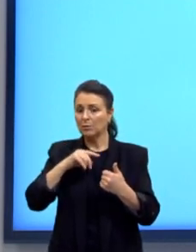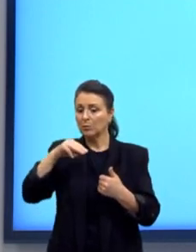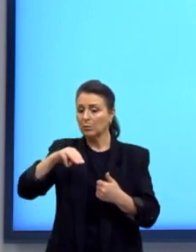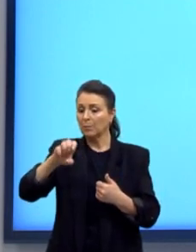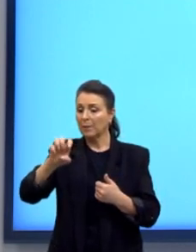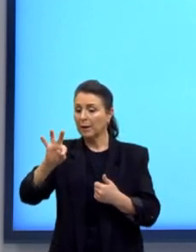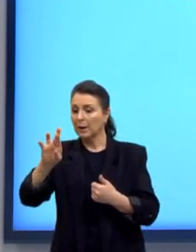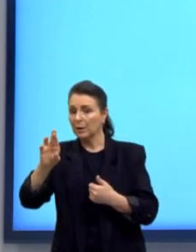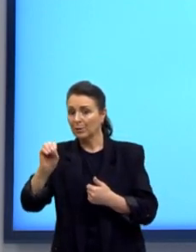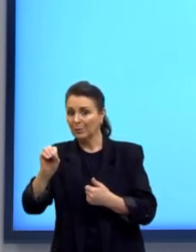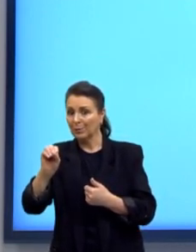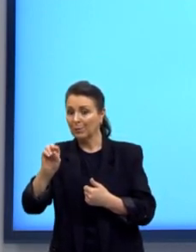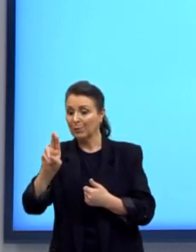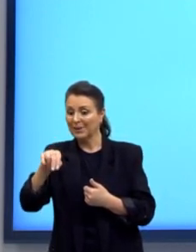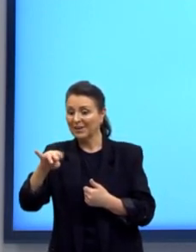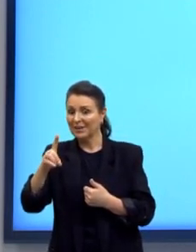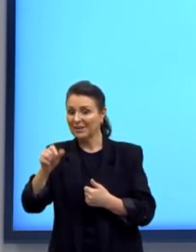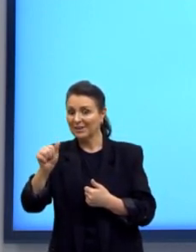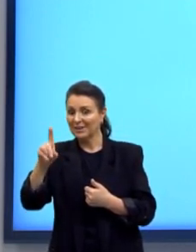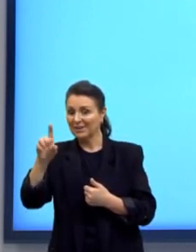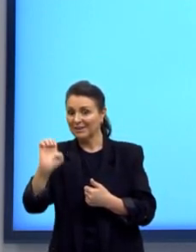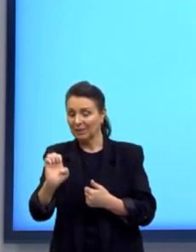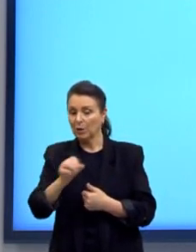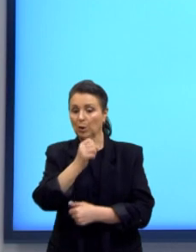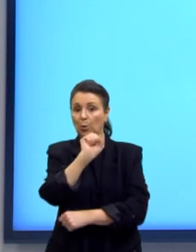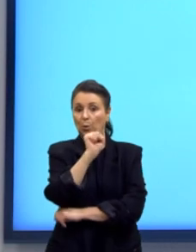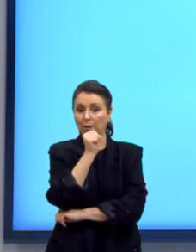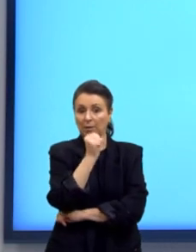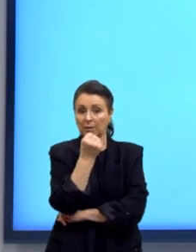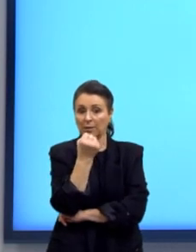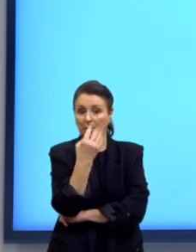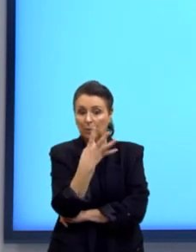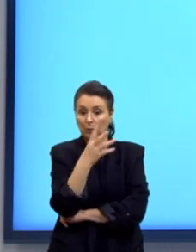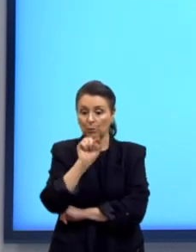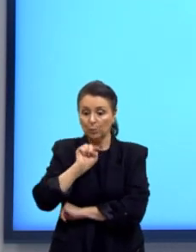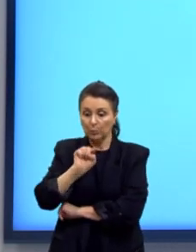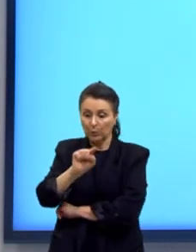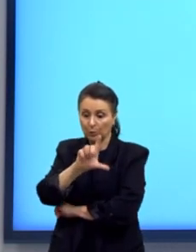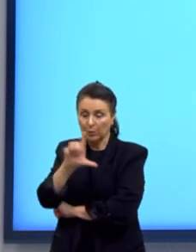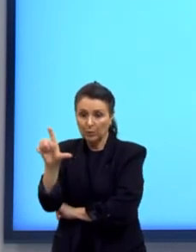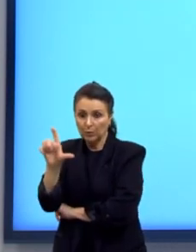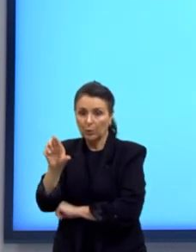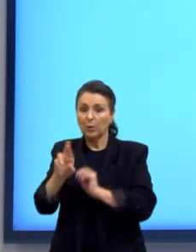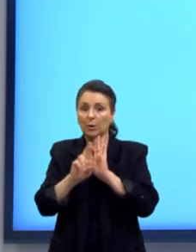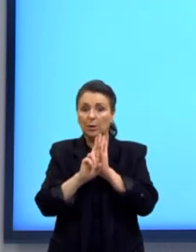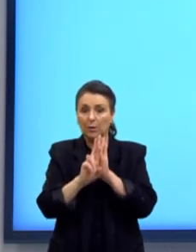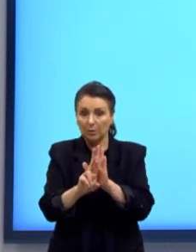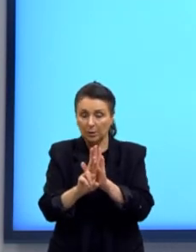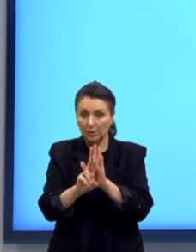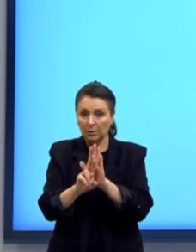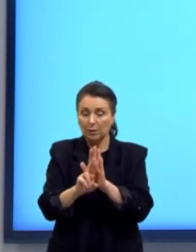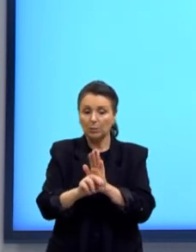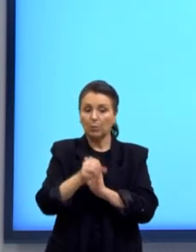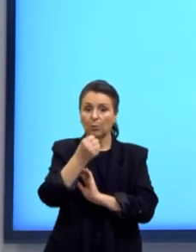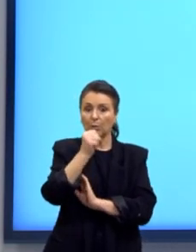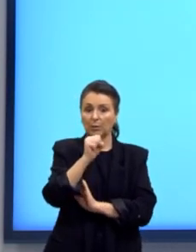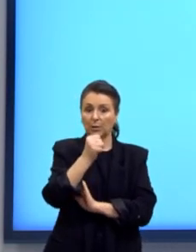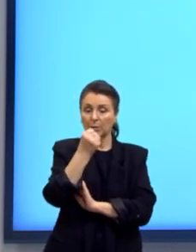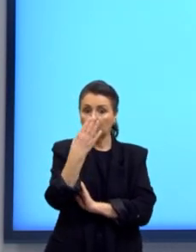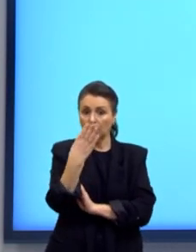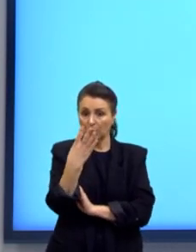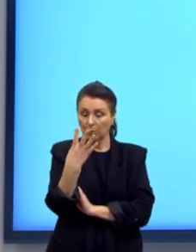na nossa questão então 84 mil litros pode ser representado por 84 metros